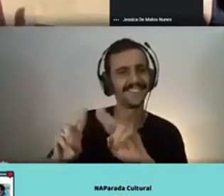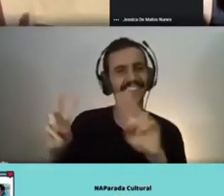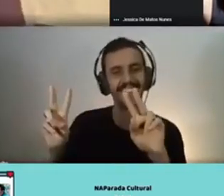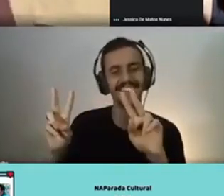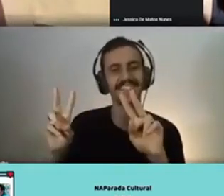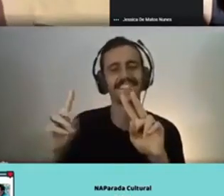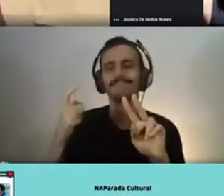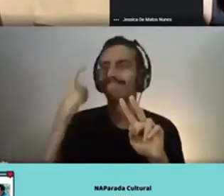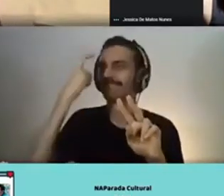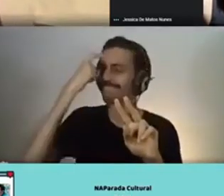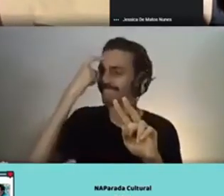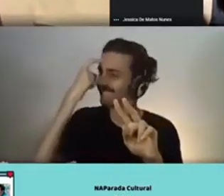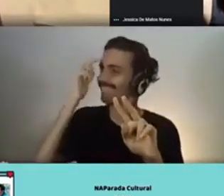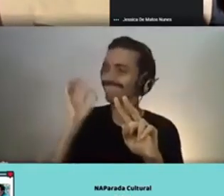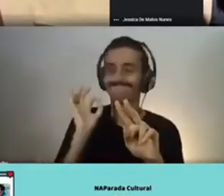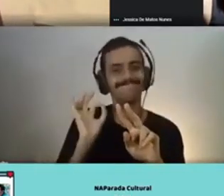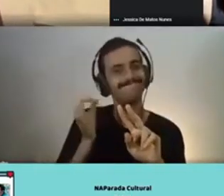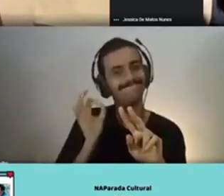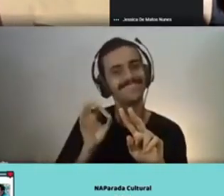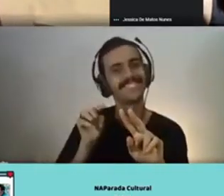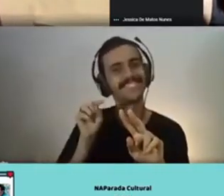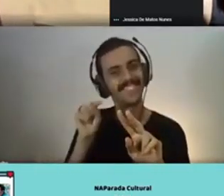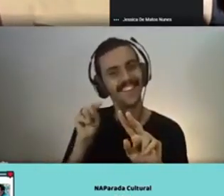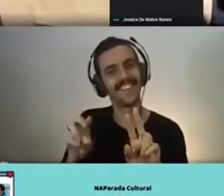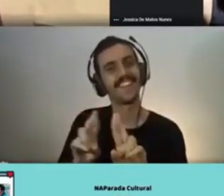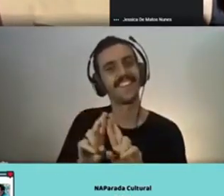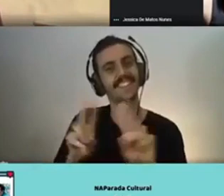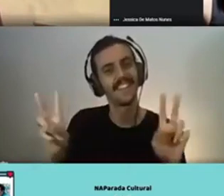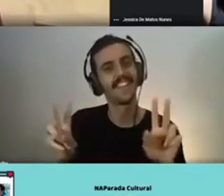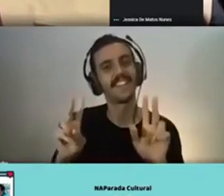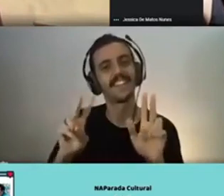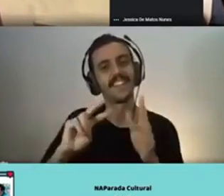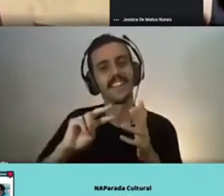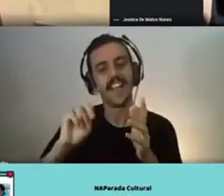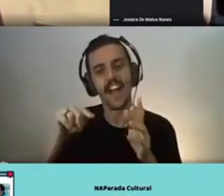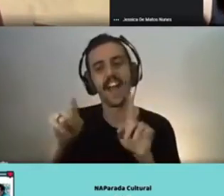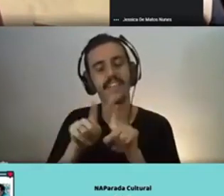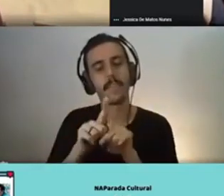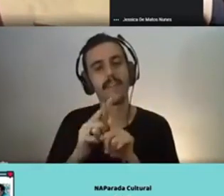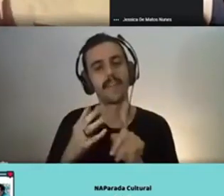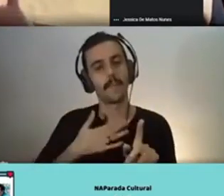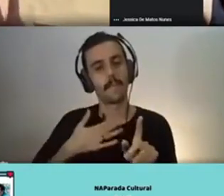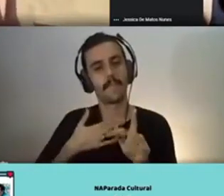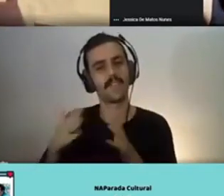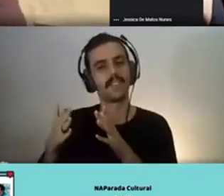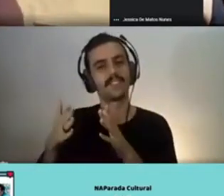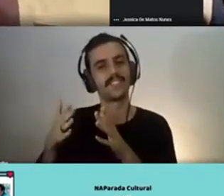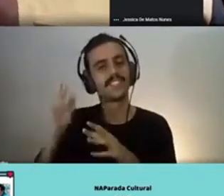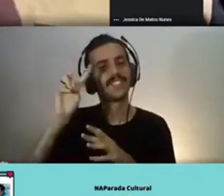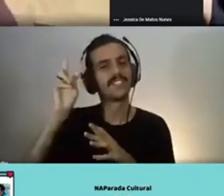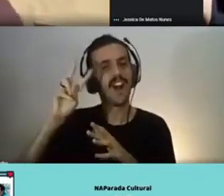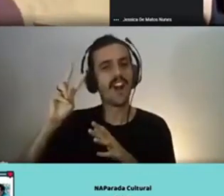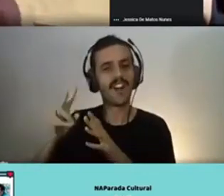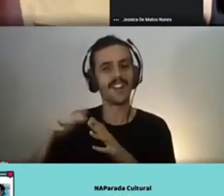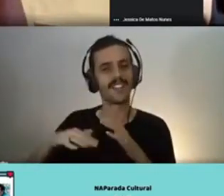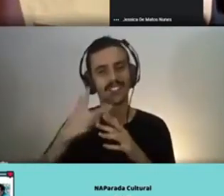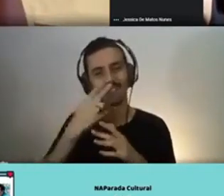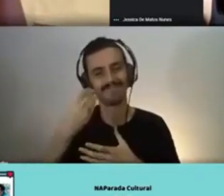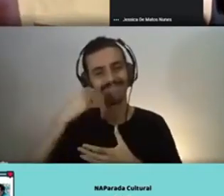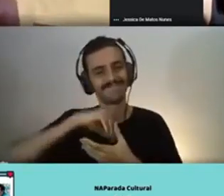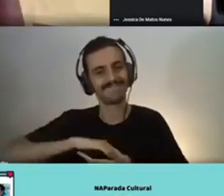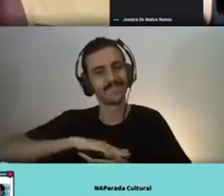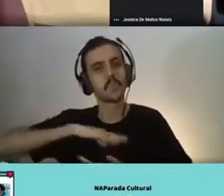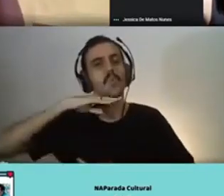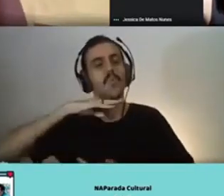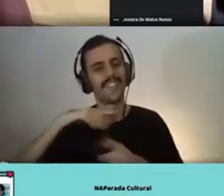pensar que esse diferente também vai vir para nossa história, né? Então, nós vamos levar